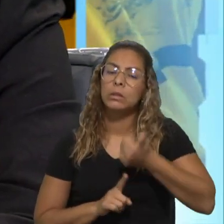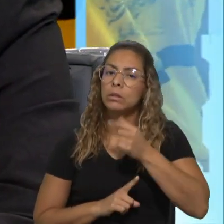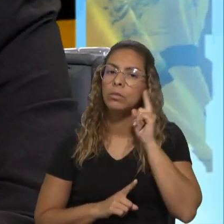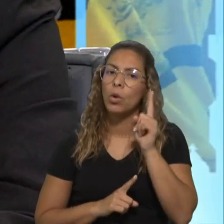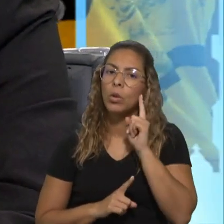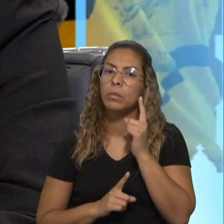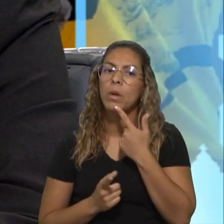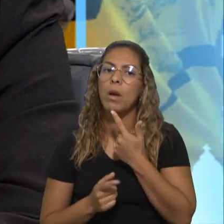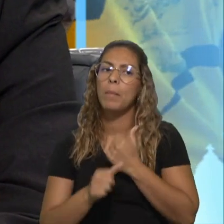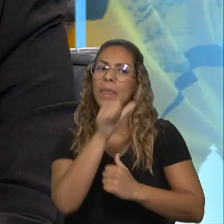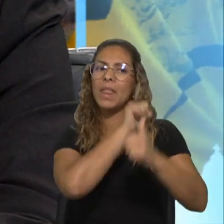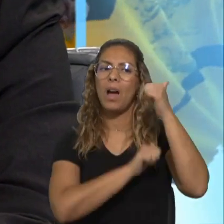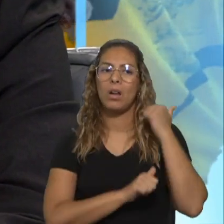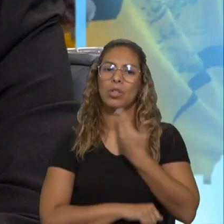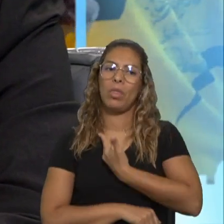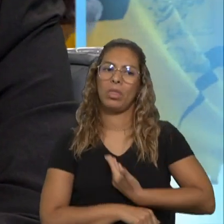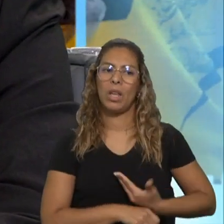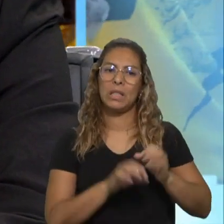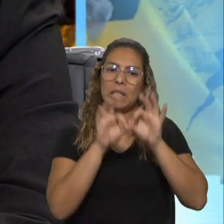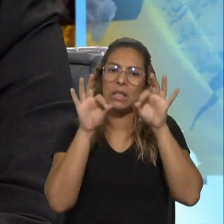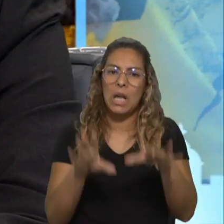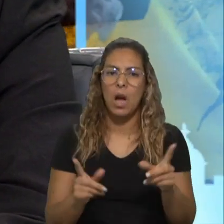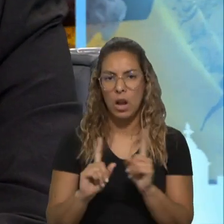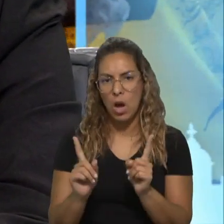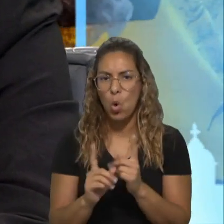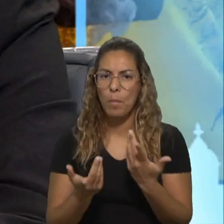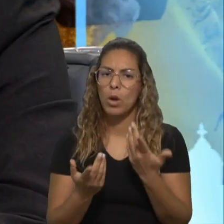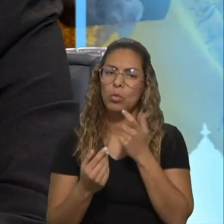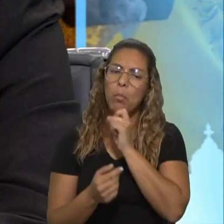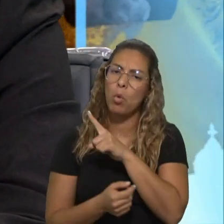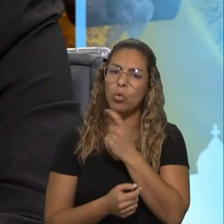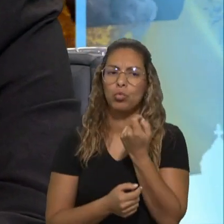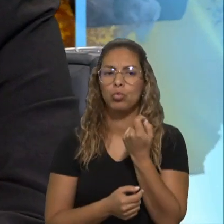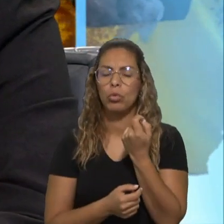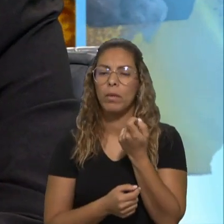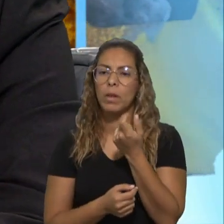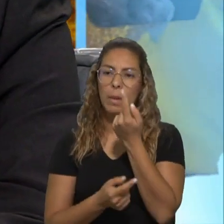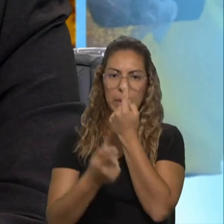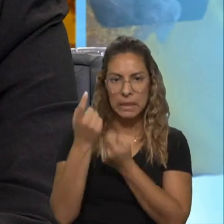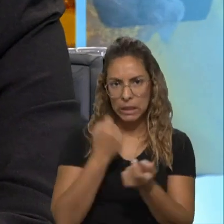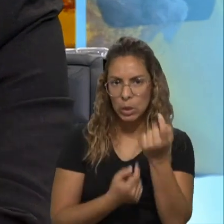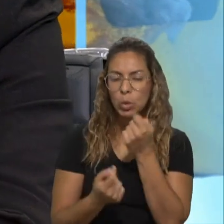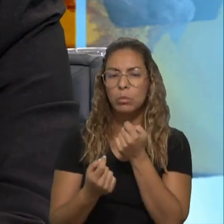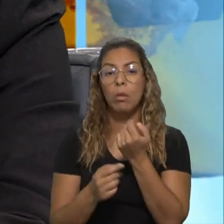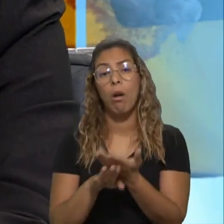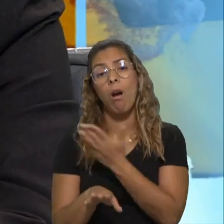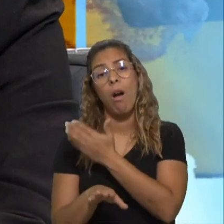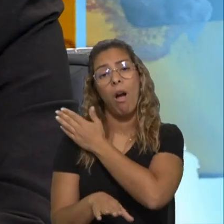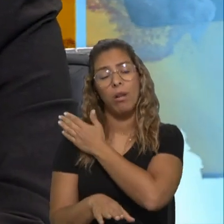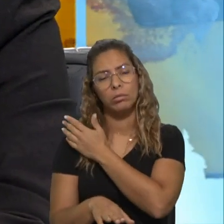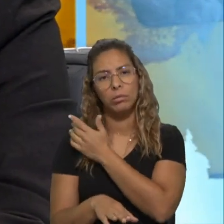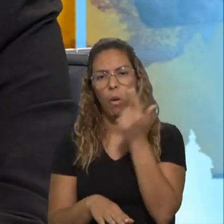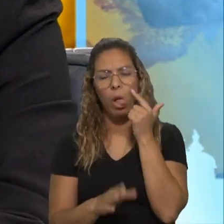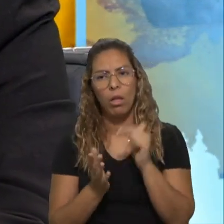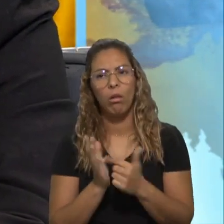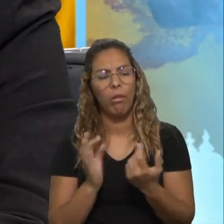não vamos recuperar como era na sua índole, mas de facto chamar a atenção para aquilo que foi uma experiência que havia de ter o Tejo